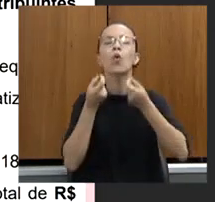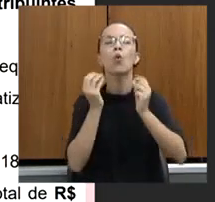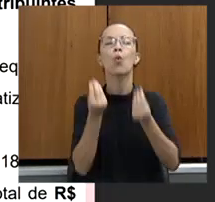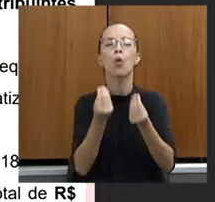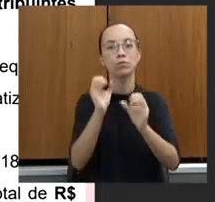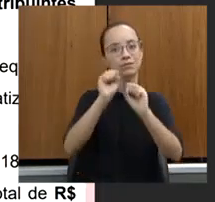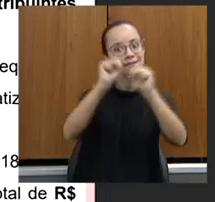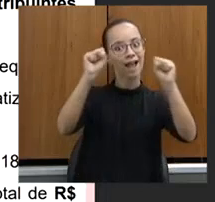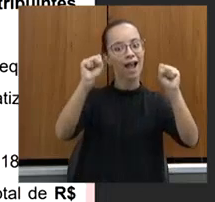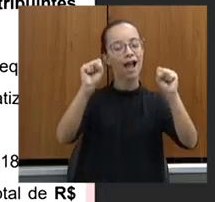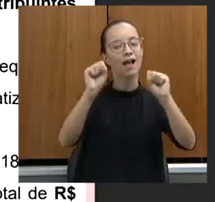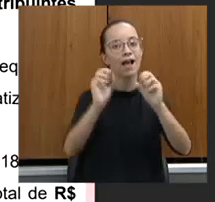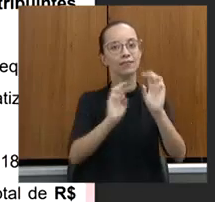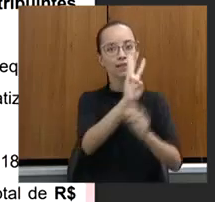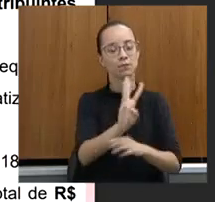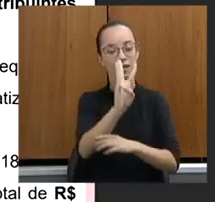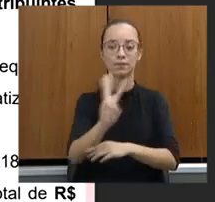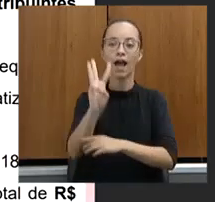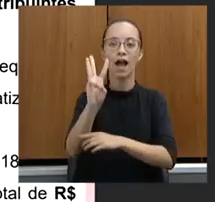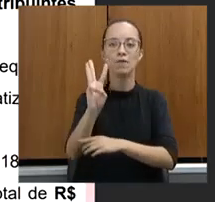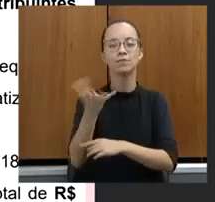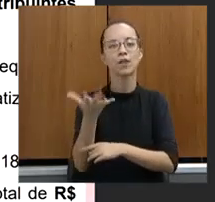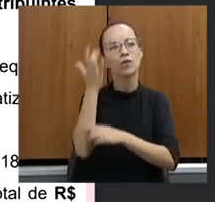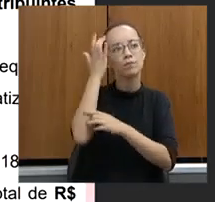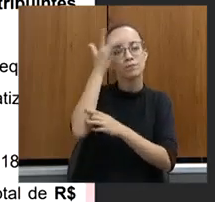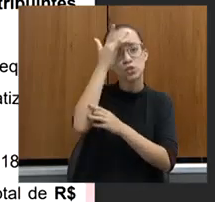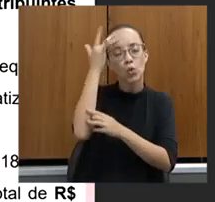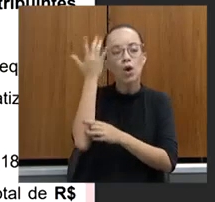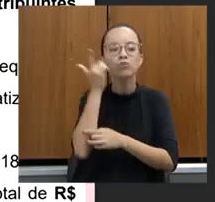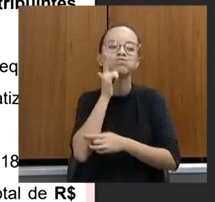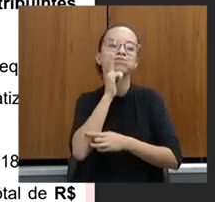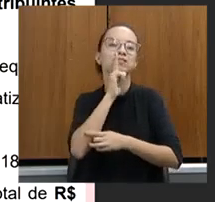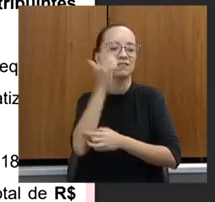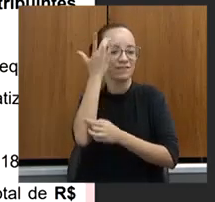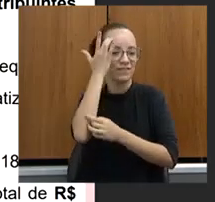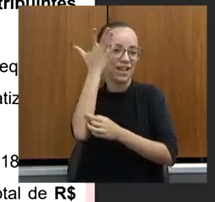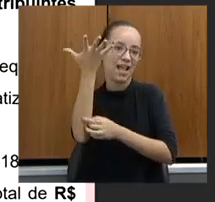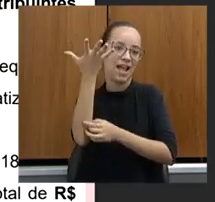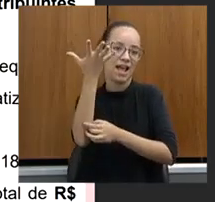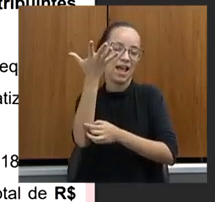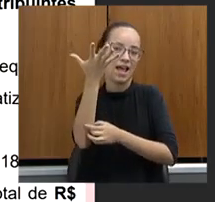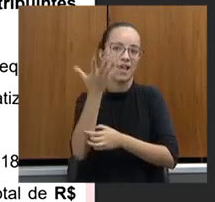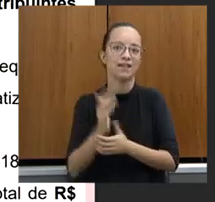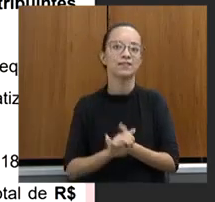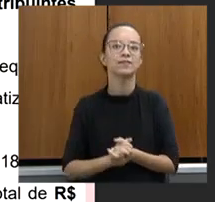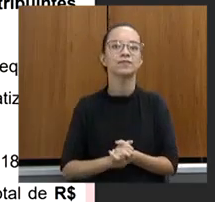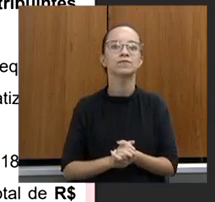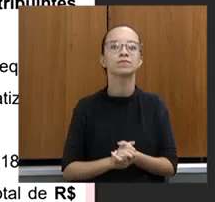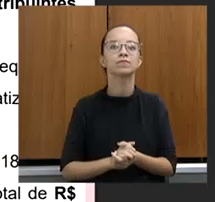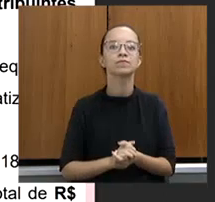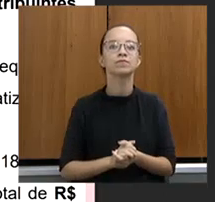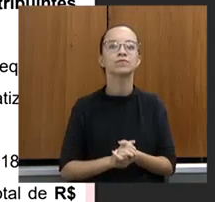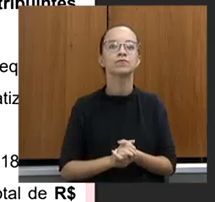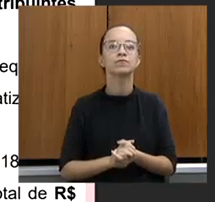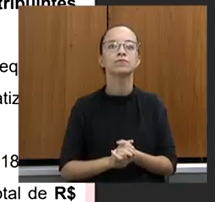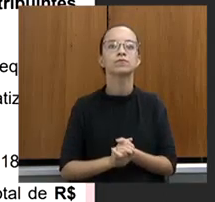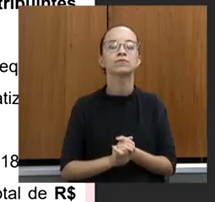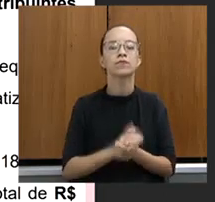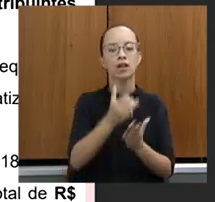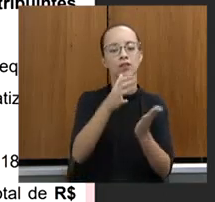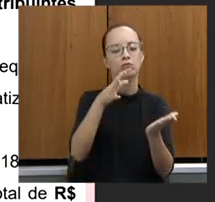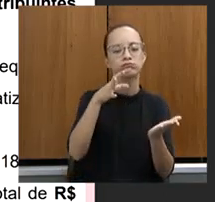então A ideia é que o contribuinte tenha maior conforto possível para fazer seus serviços junto com a fazenda agendamento